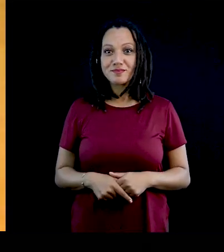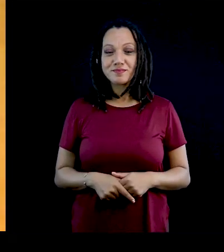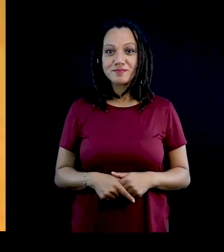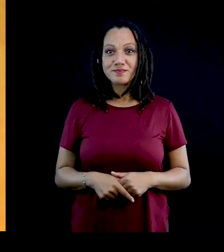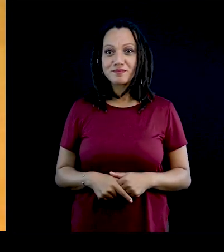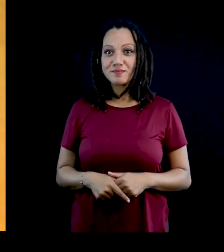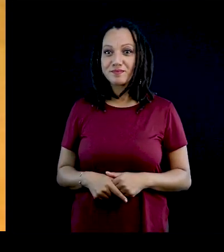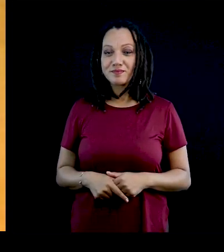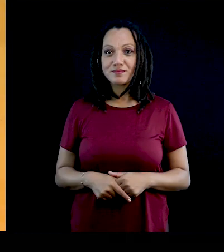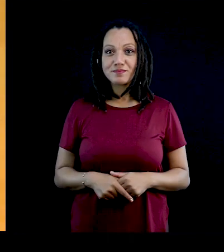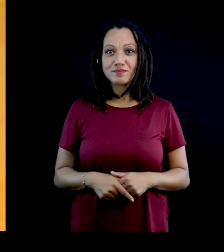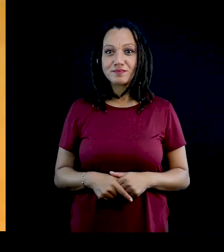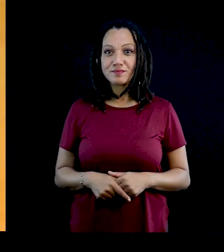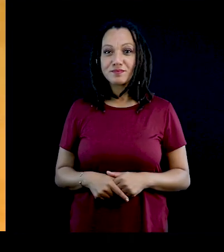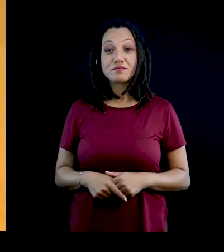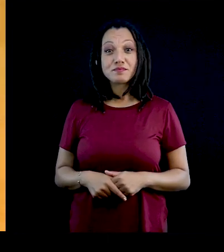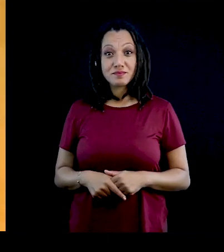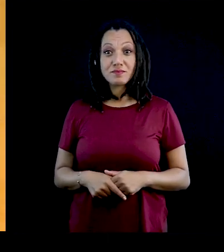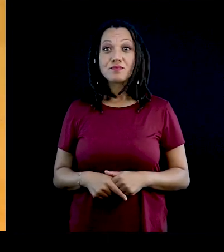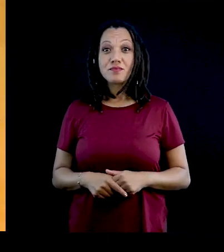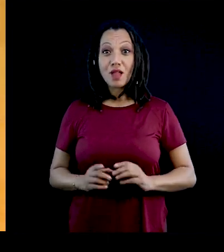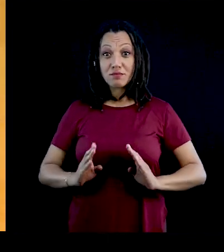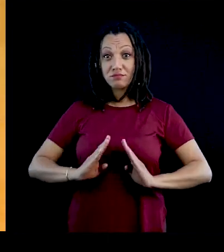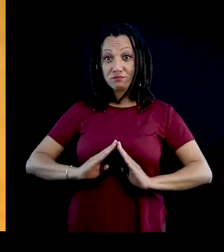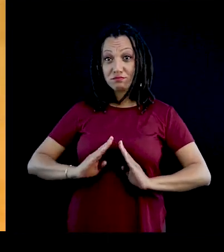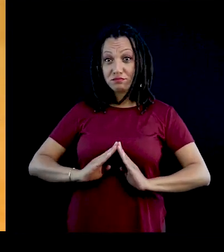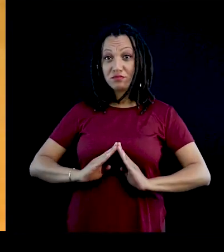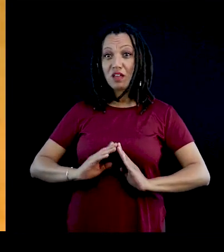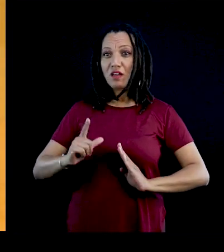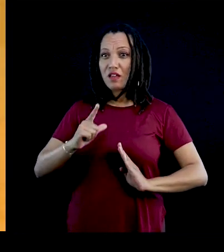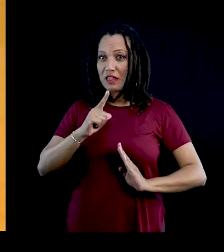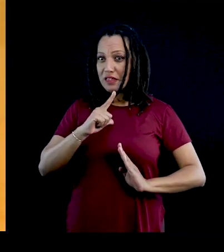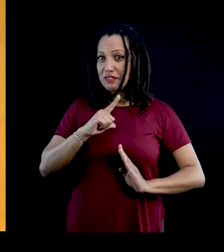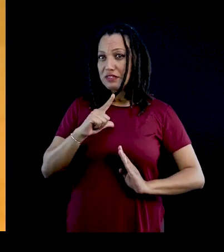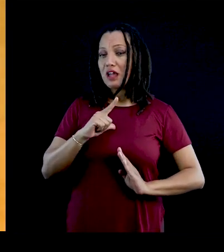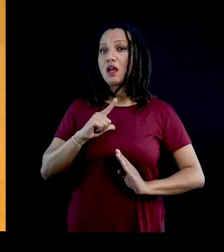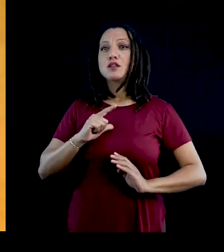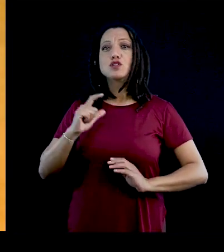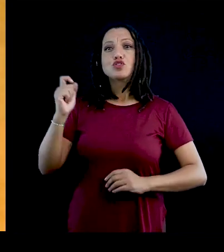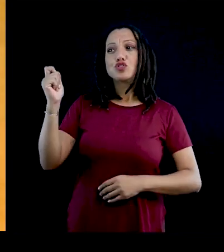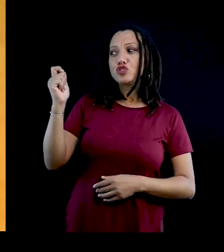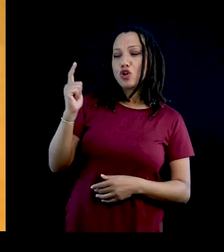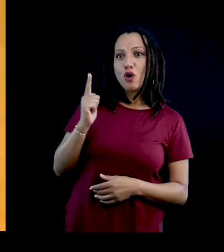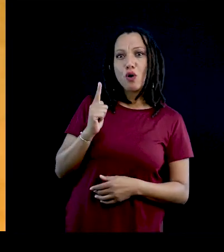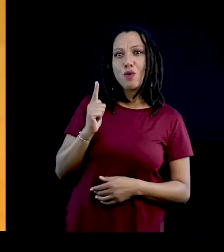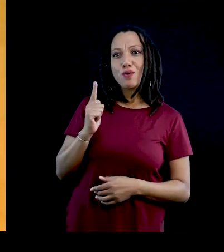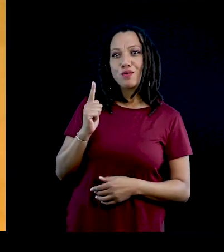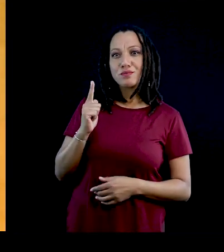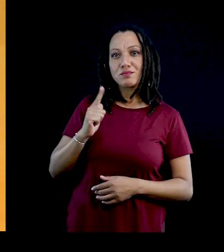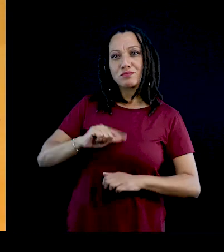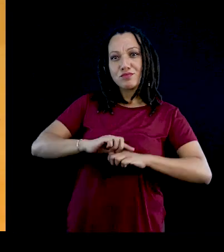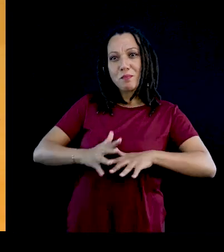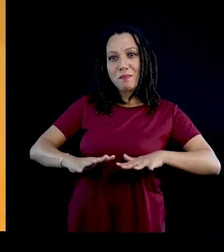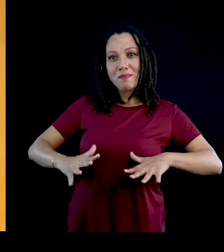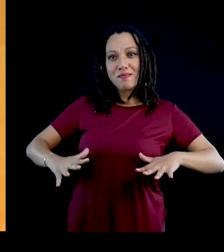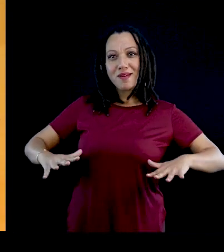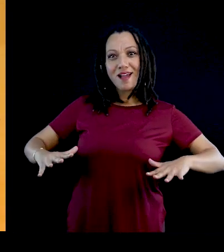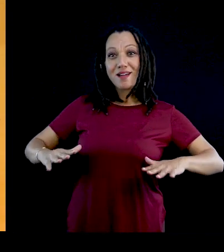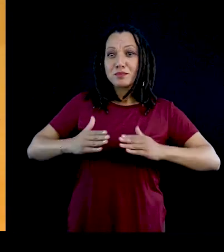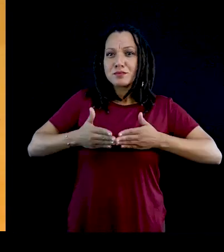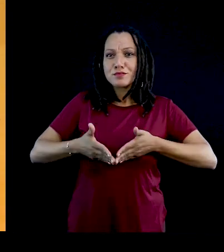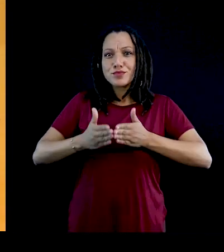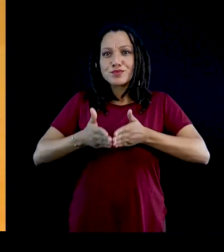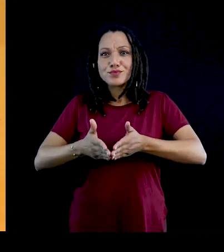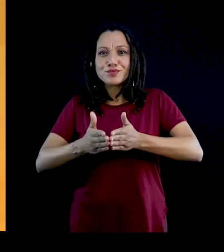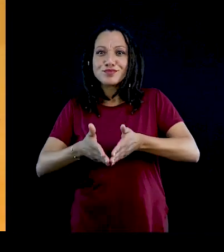Aqui no meio dele eu vou colocar um sol, bem no rumo do coração, para iluminar esse dia de mar aqui que ele vai navegar.